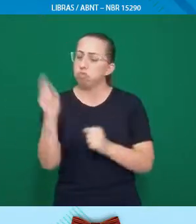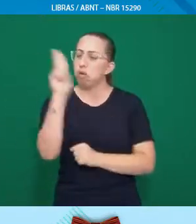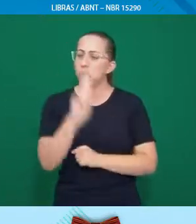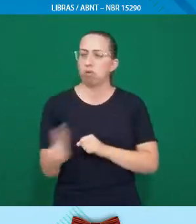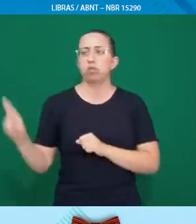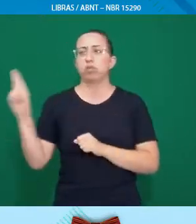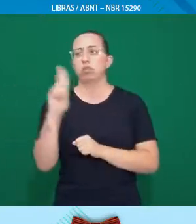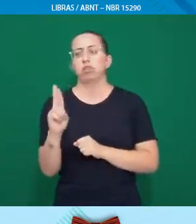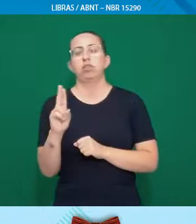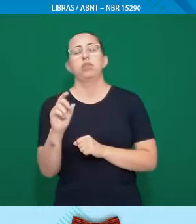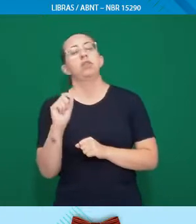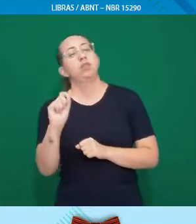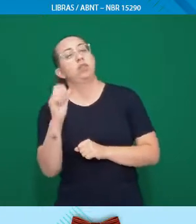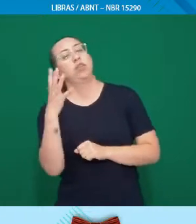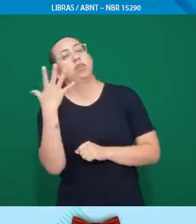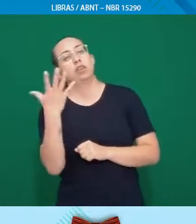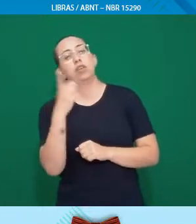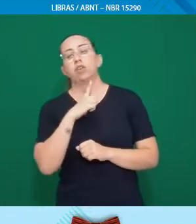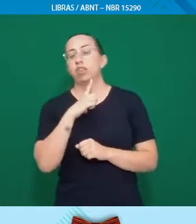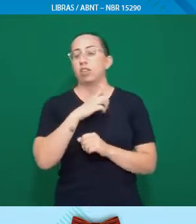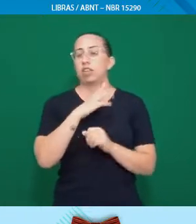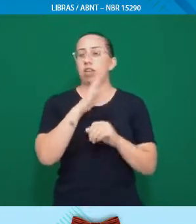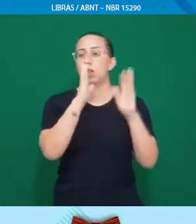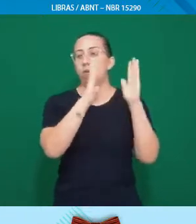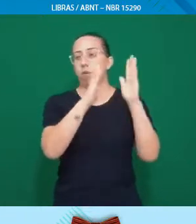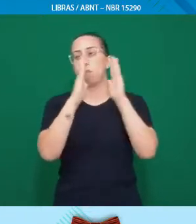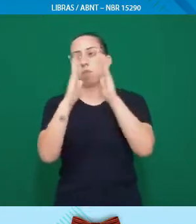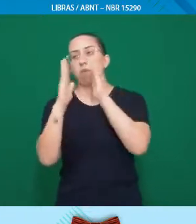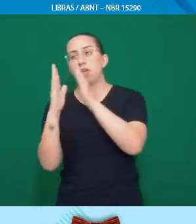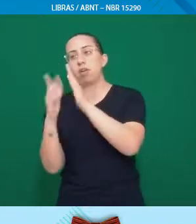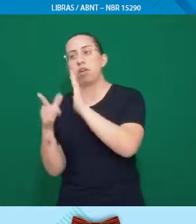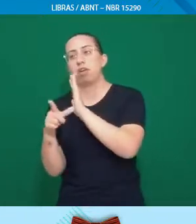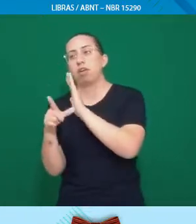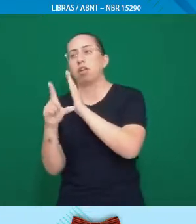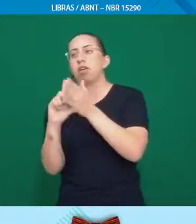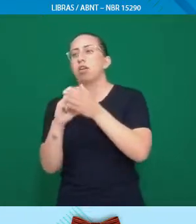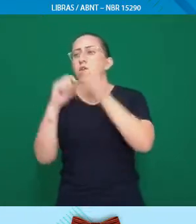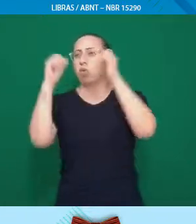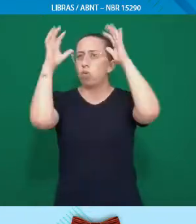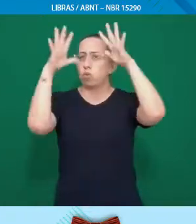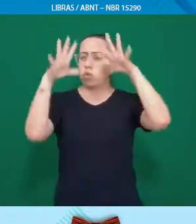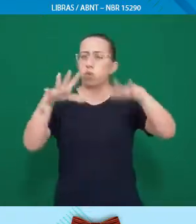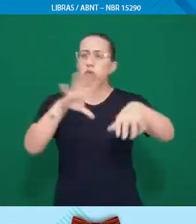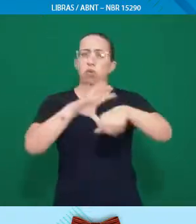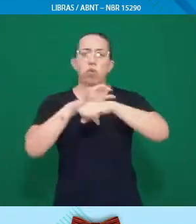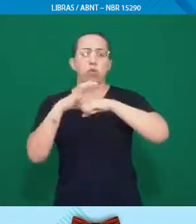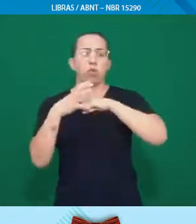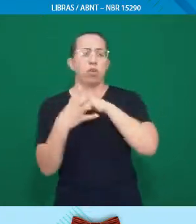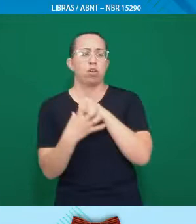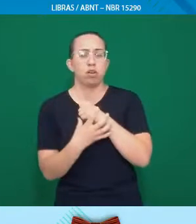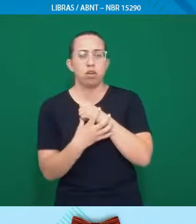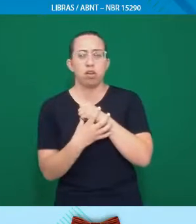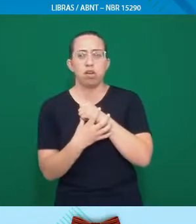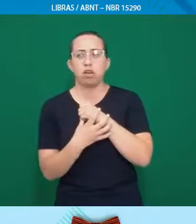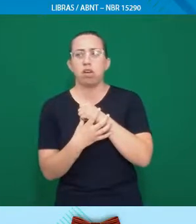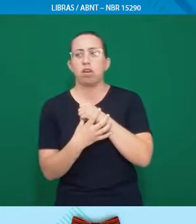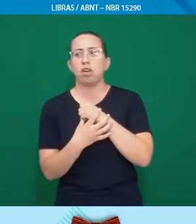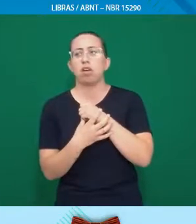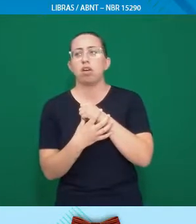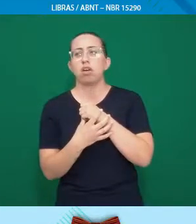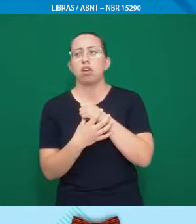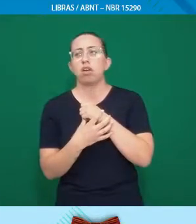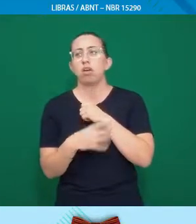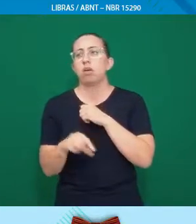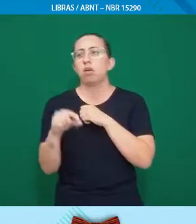usado e assim foi então nós temos hoje uma biblioteca aqui antes da pandemia porque até a pandemia Realmente nós temos os registros